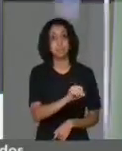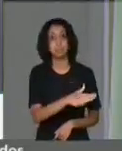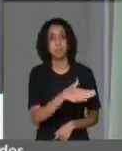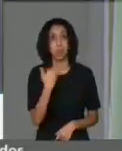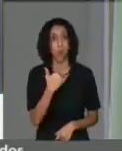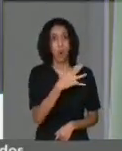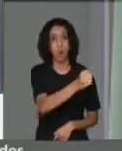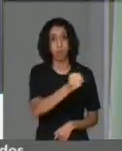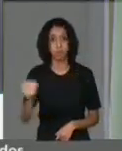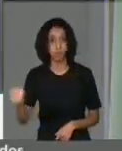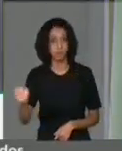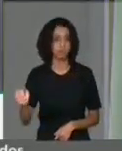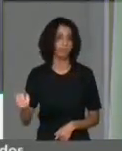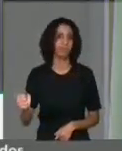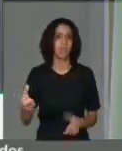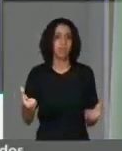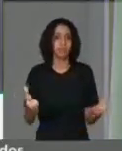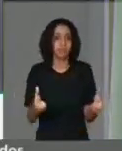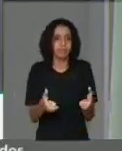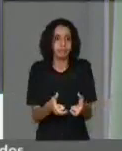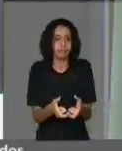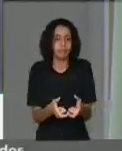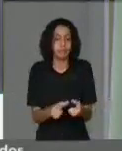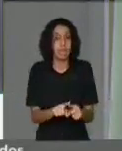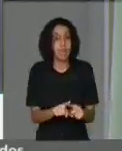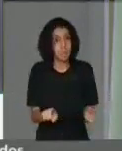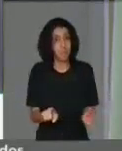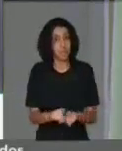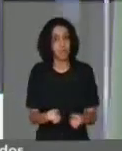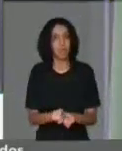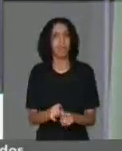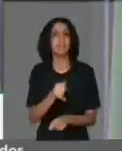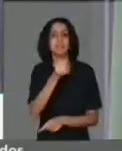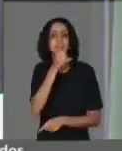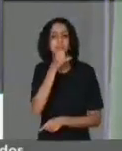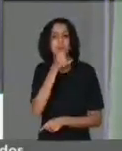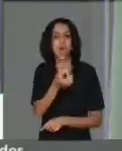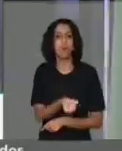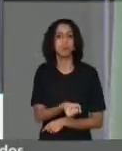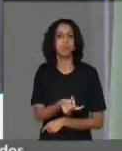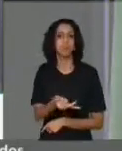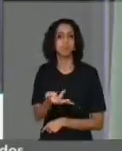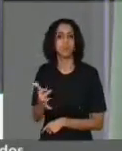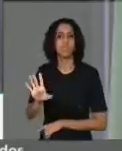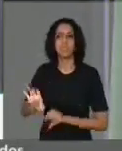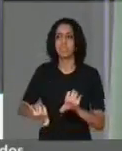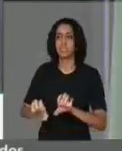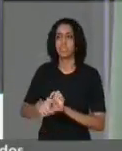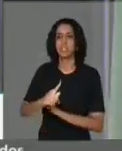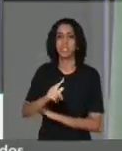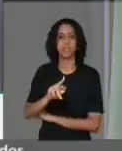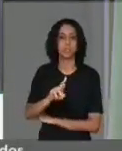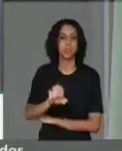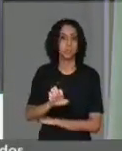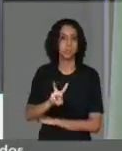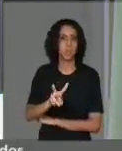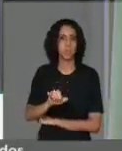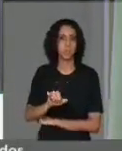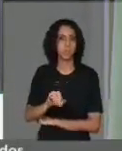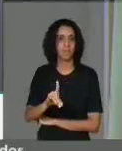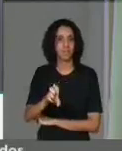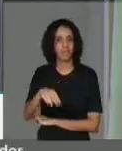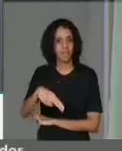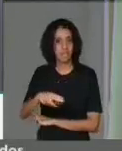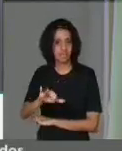sua produtividade, mas também os números da Previdência que também já foram aqui citados.